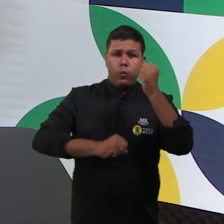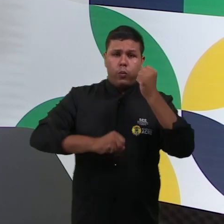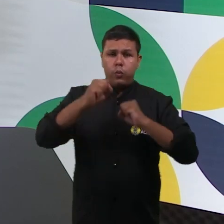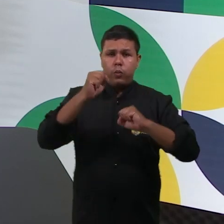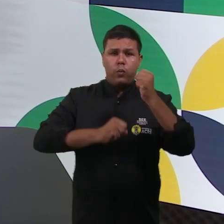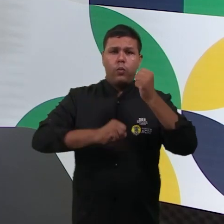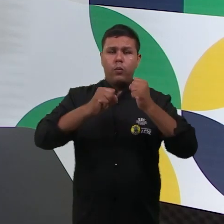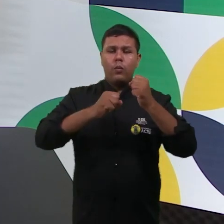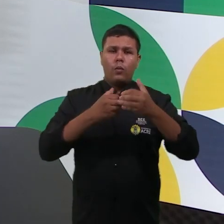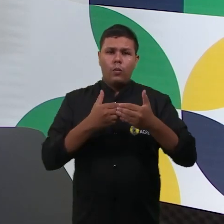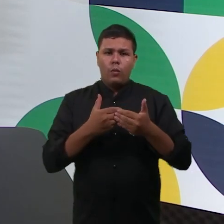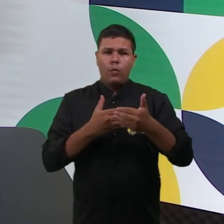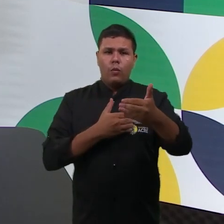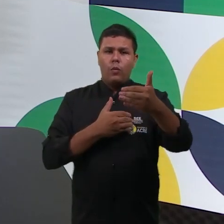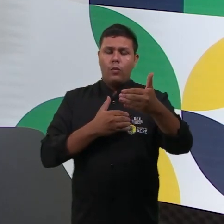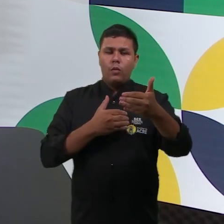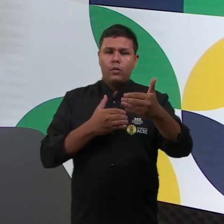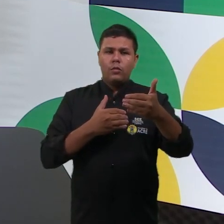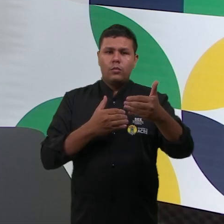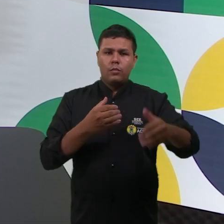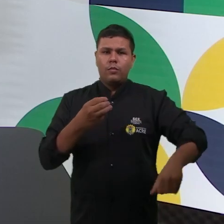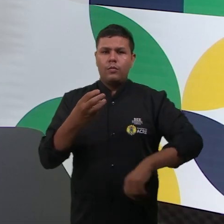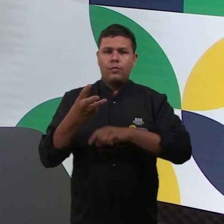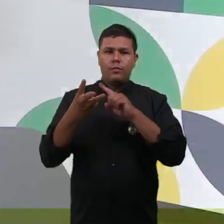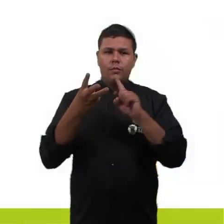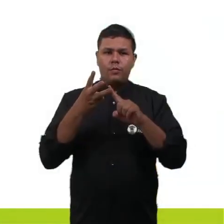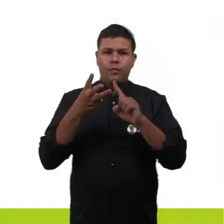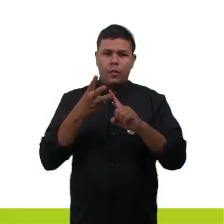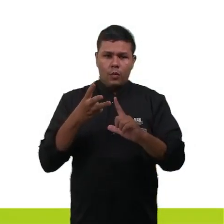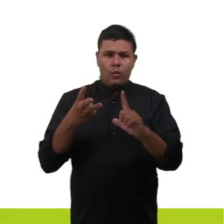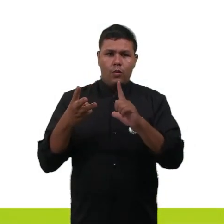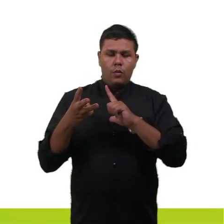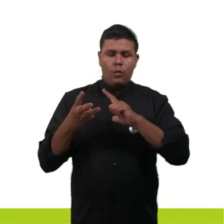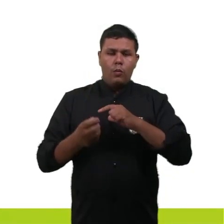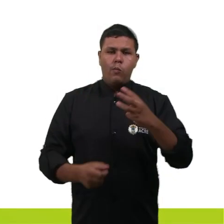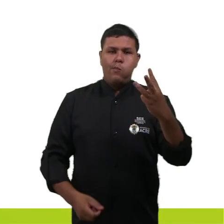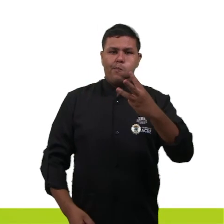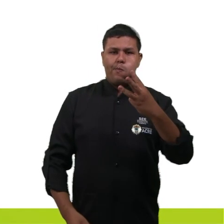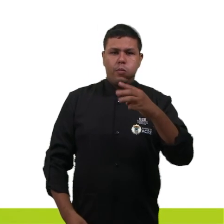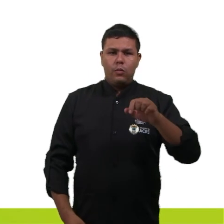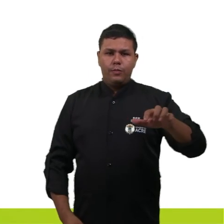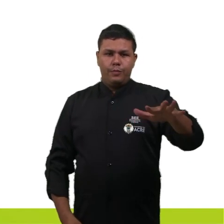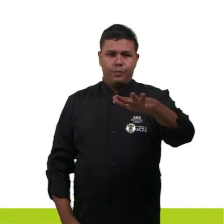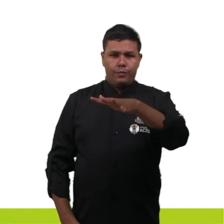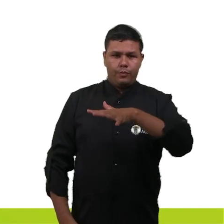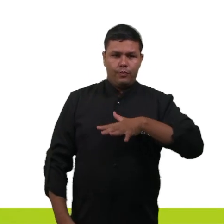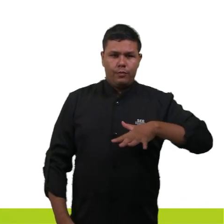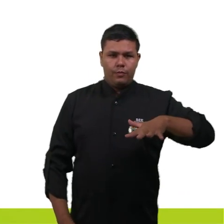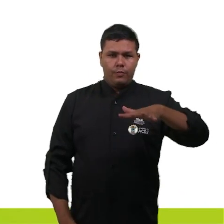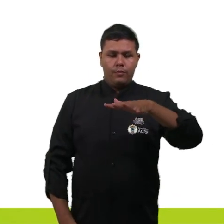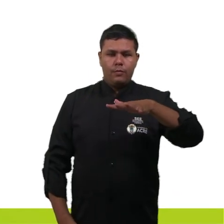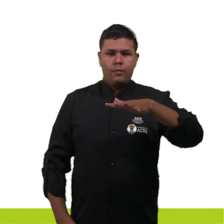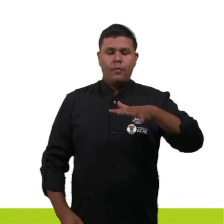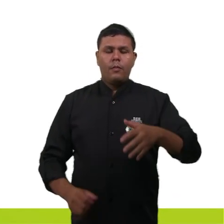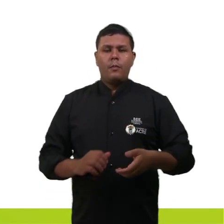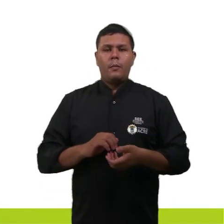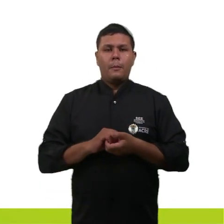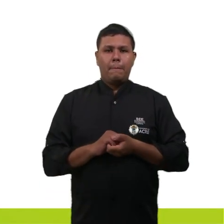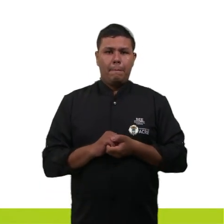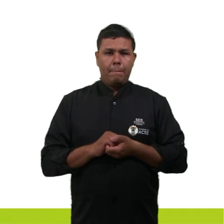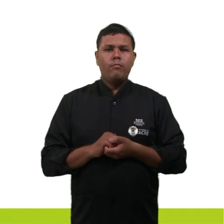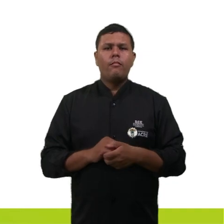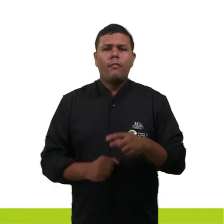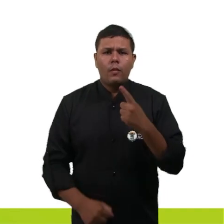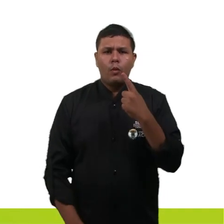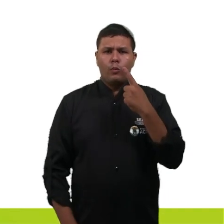a gente vai chegar no setor terciário. Vamos comigo aqui no setor terciário? Olha só,